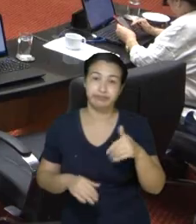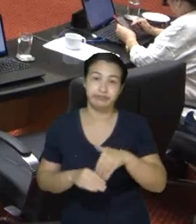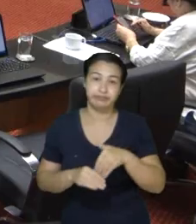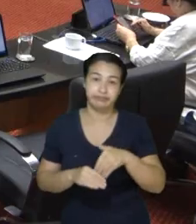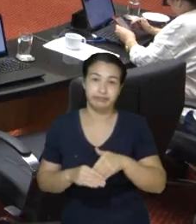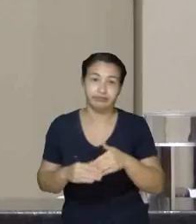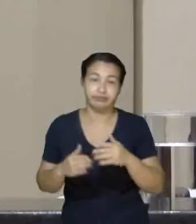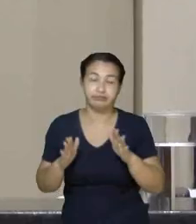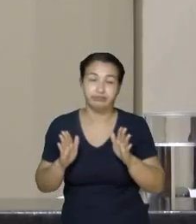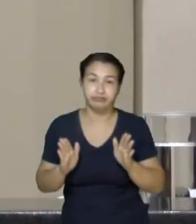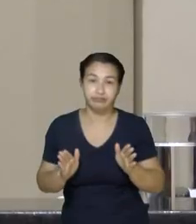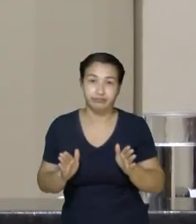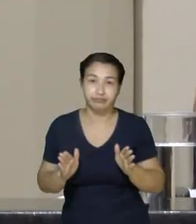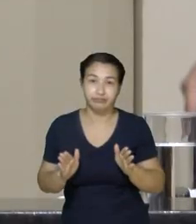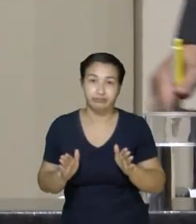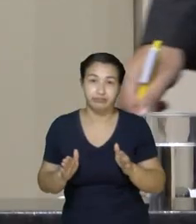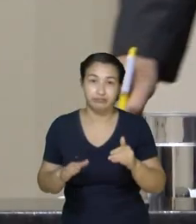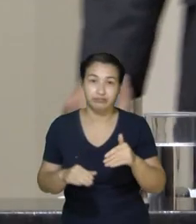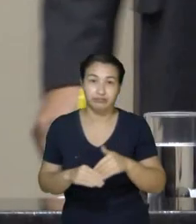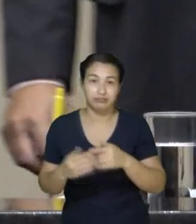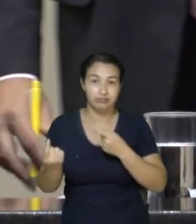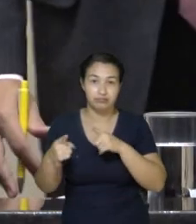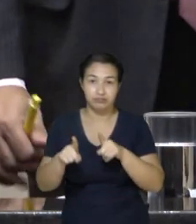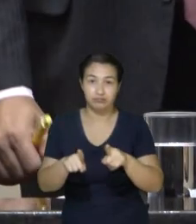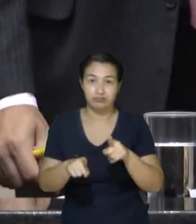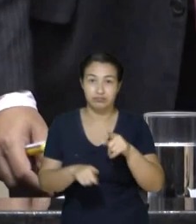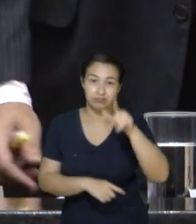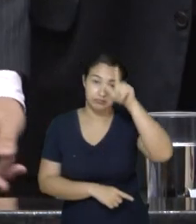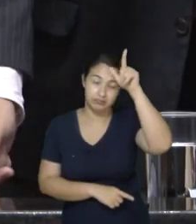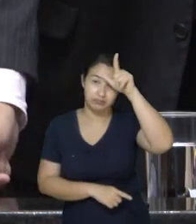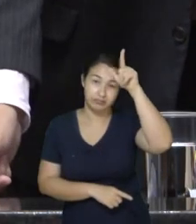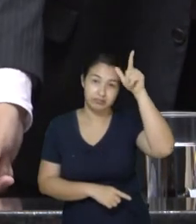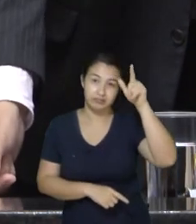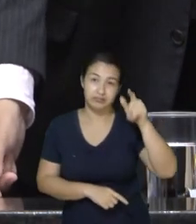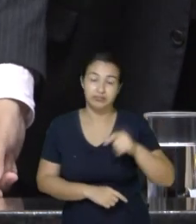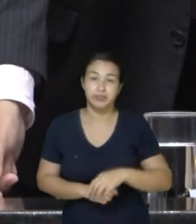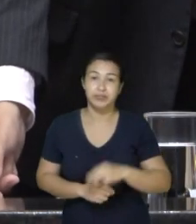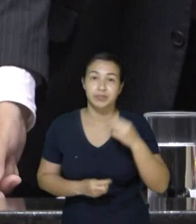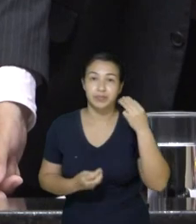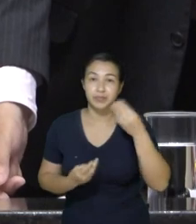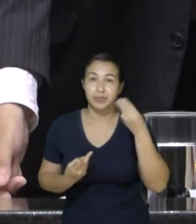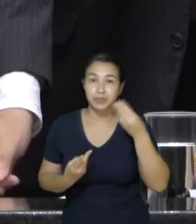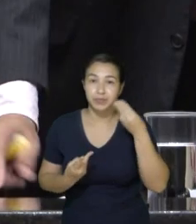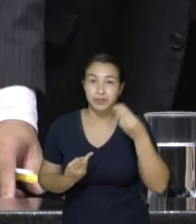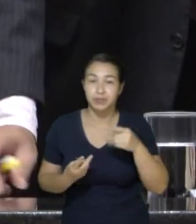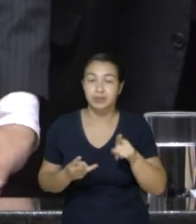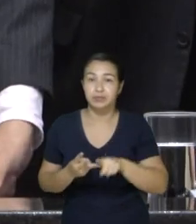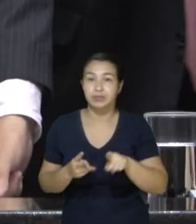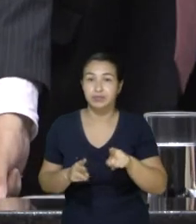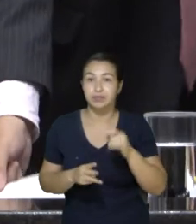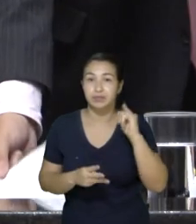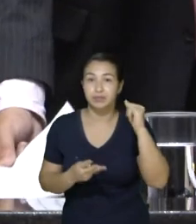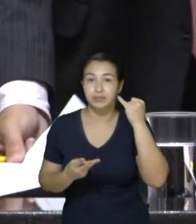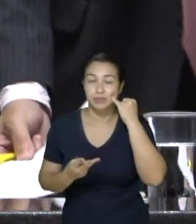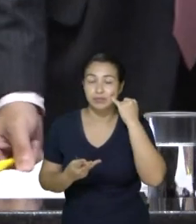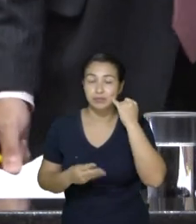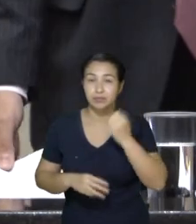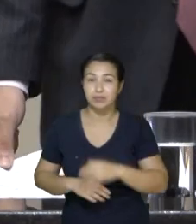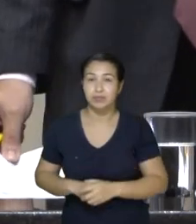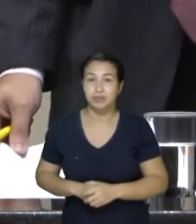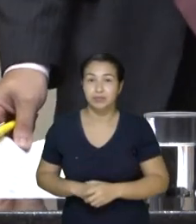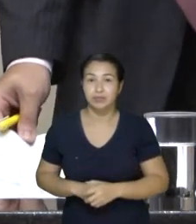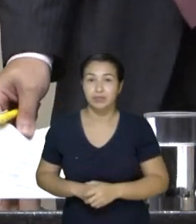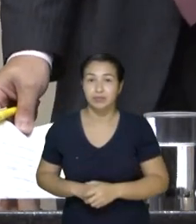estão. Com o voto contrário, deputado Sargento Lima, deputado Márcio Machado e deputado Gessé Lopes.